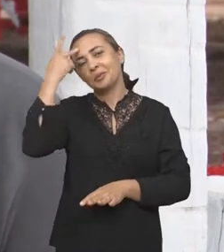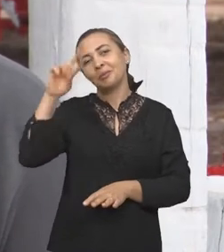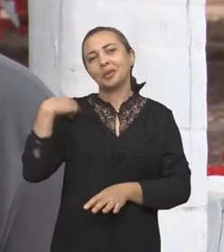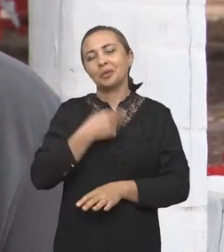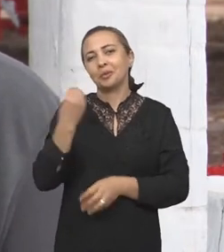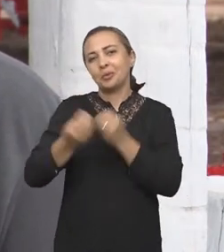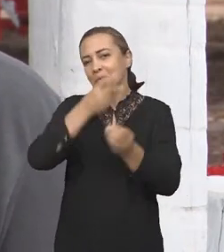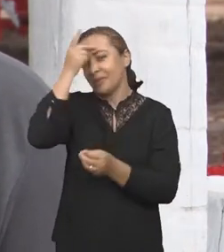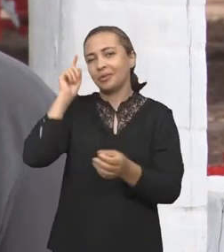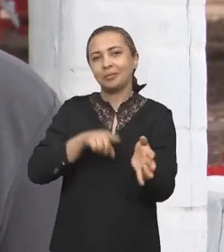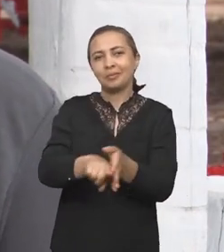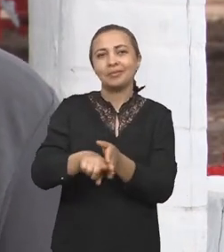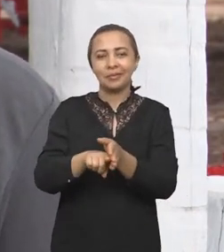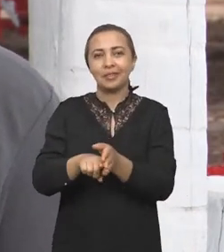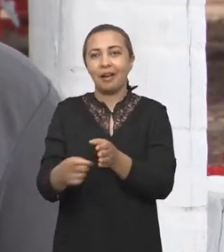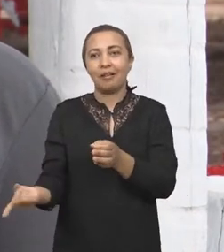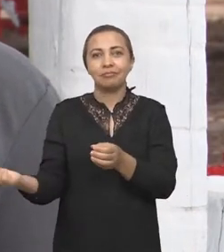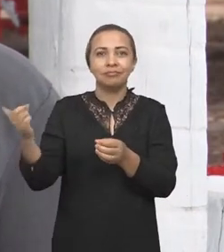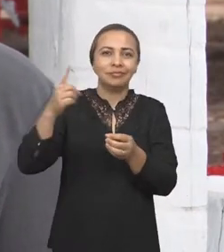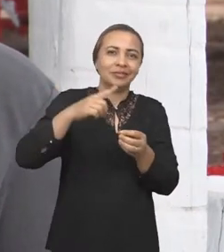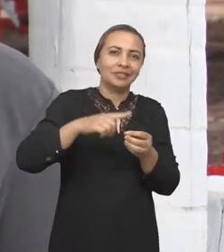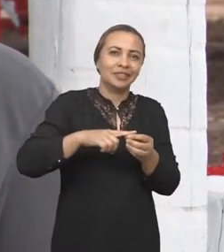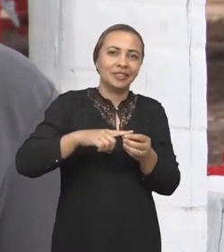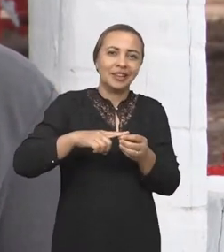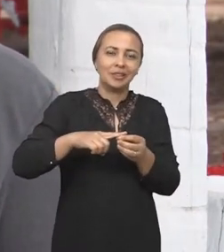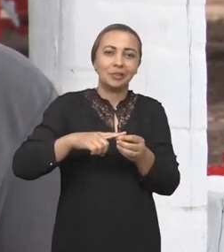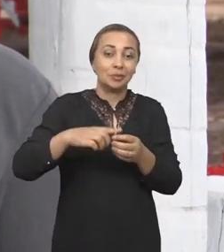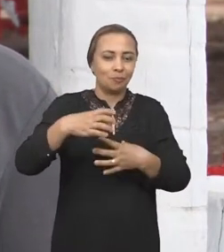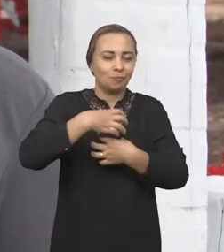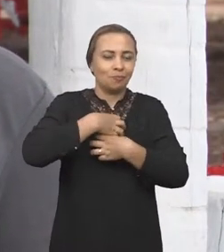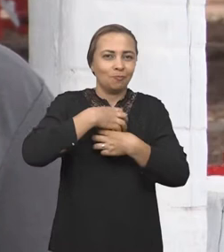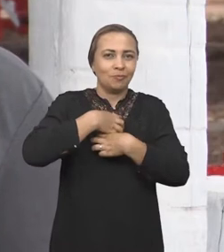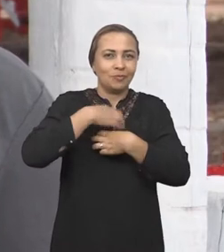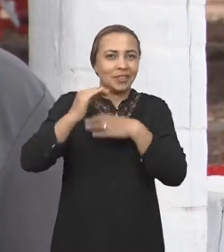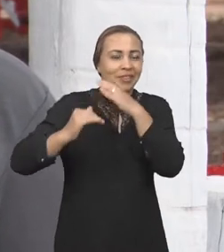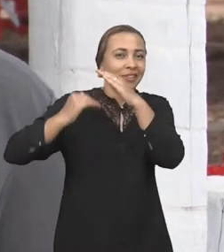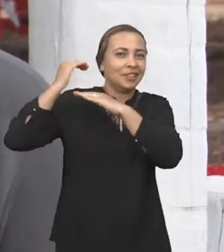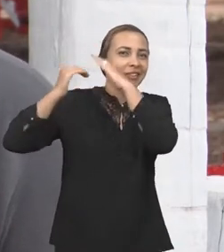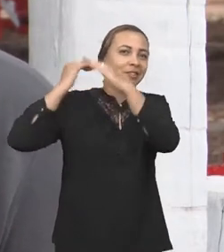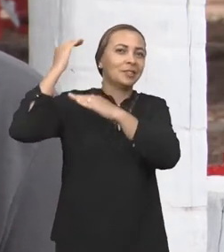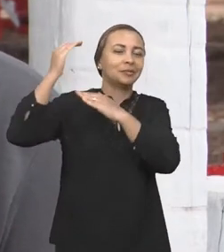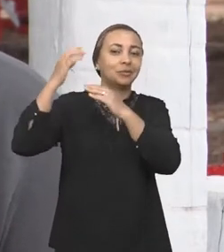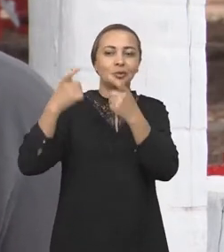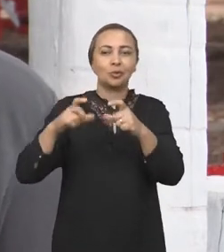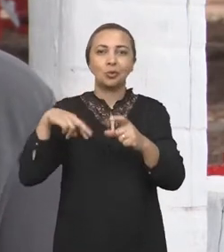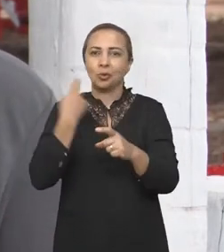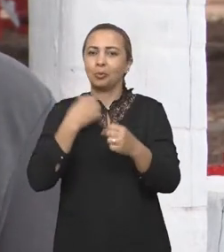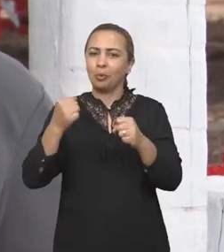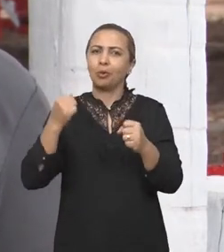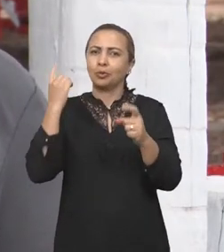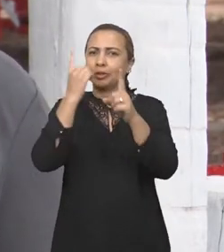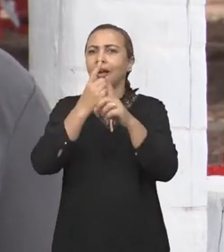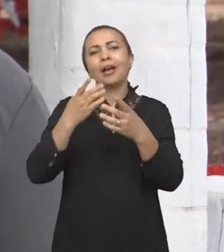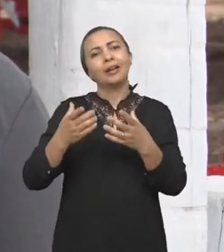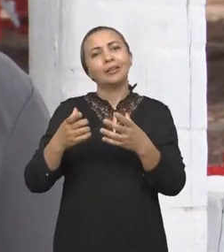pesquisador. Ela vem trazer uma evolução, né, de onde a gente já pode chegar e a junção